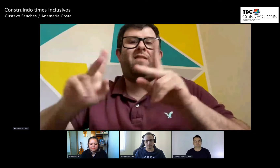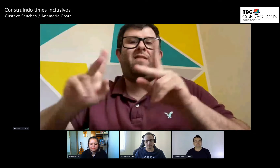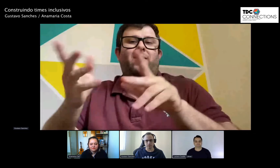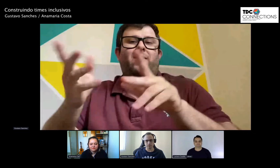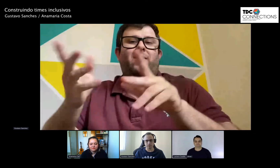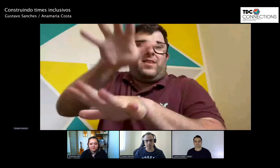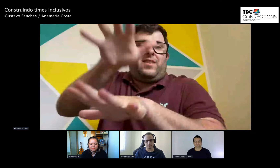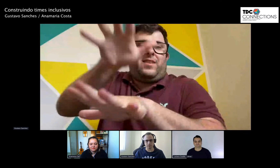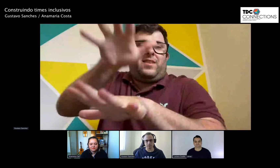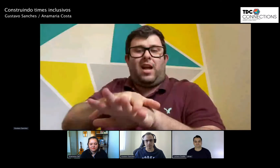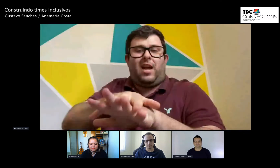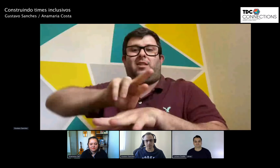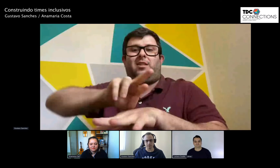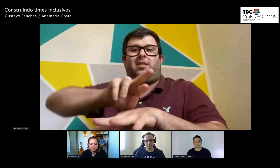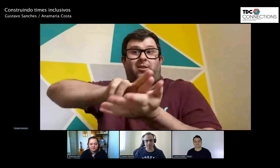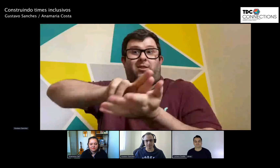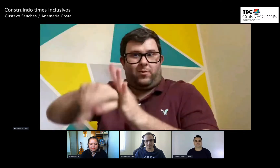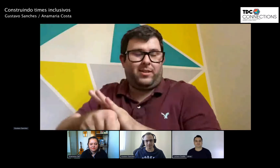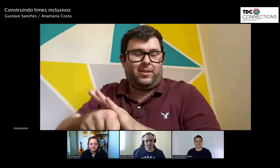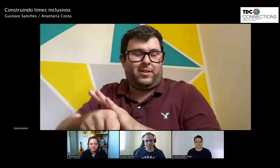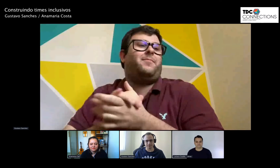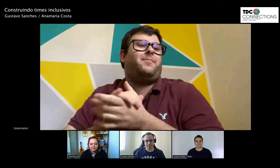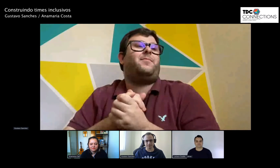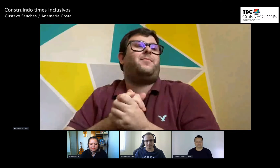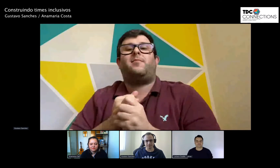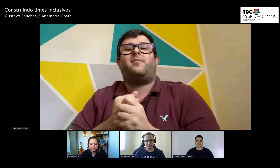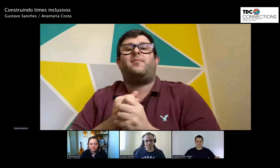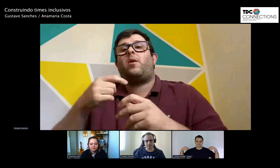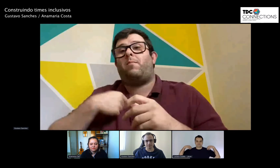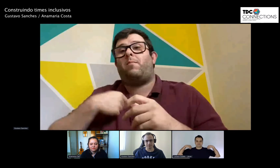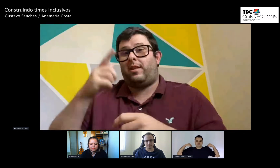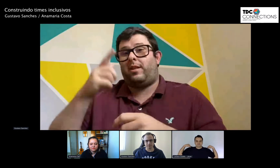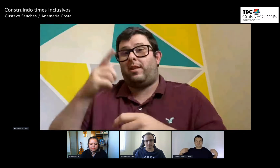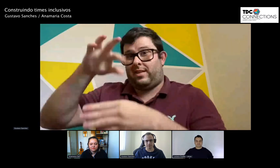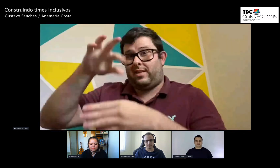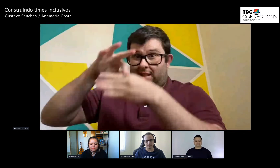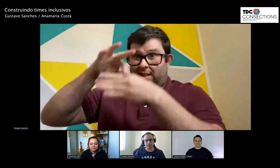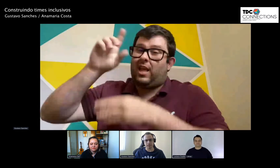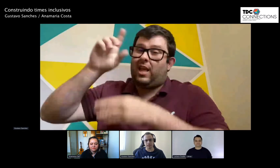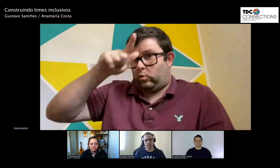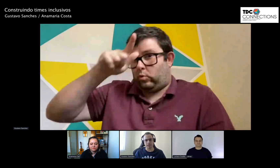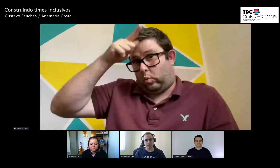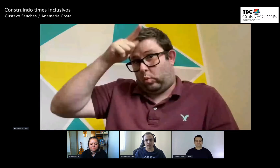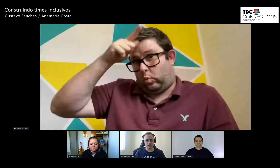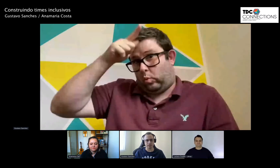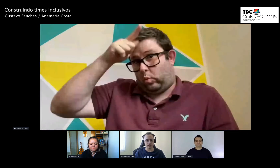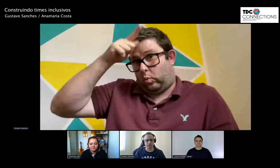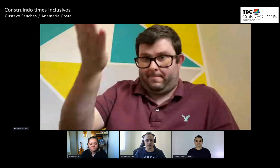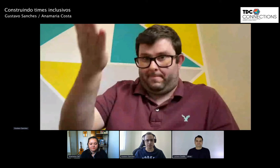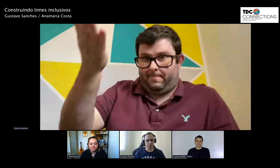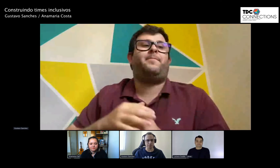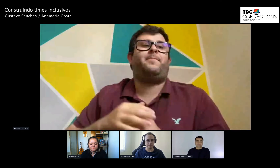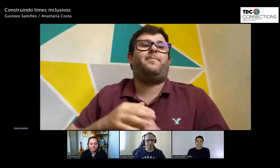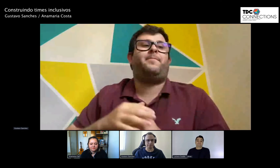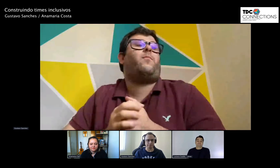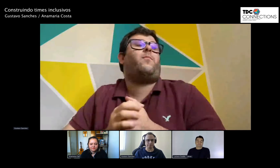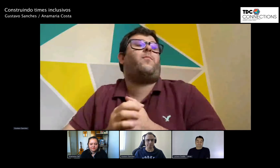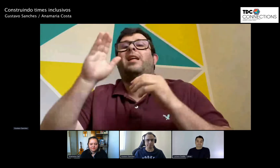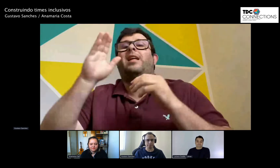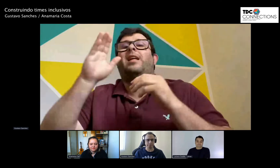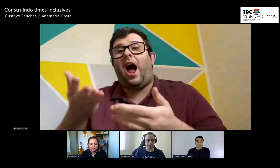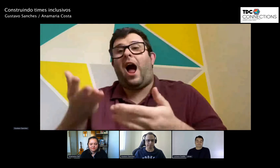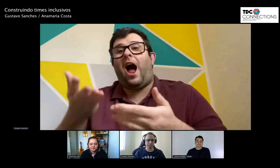um time diferente, um time inclusivo. O meu líder é o Guga, o Gustavo.